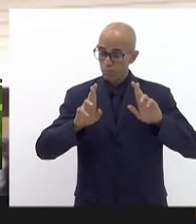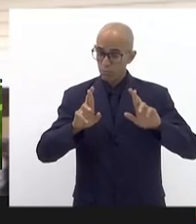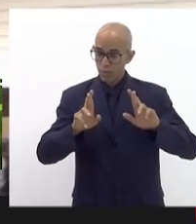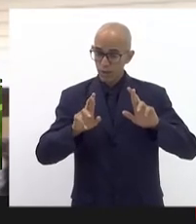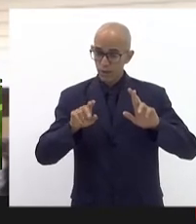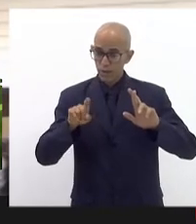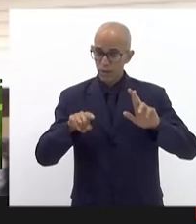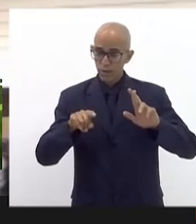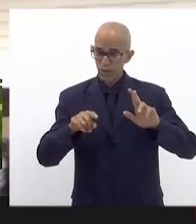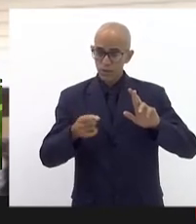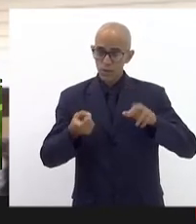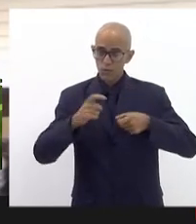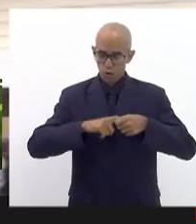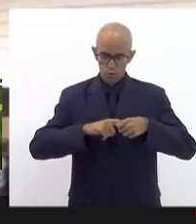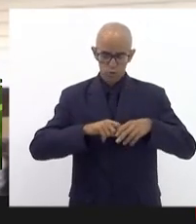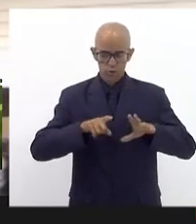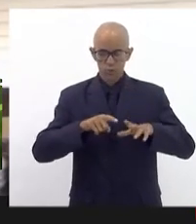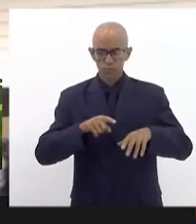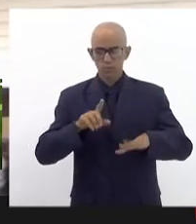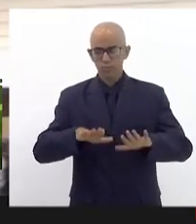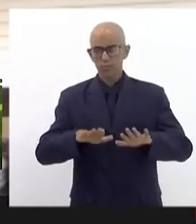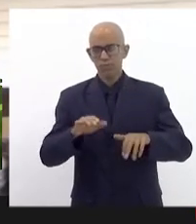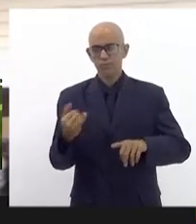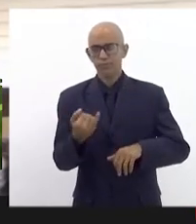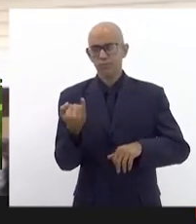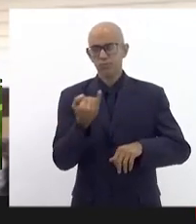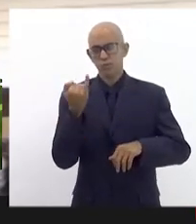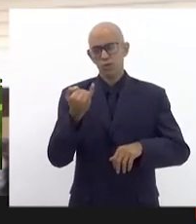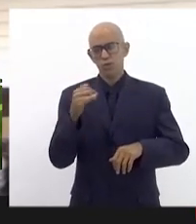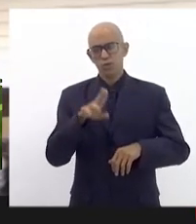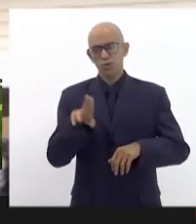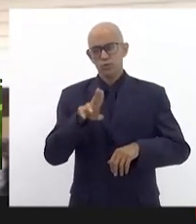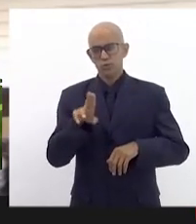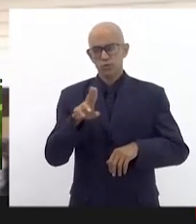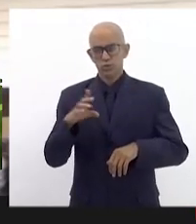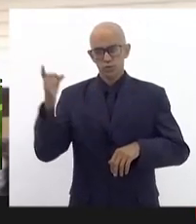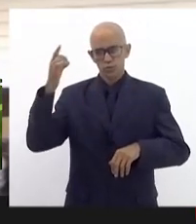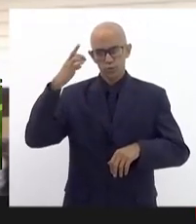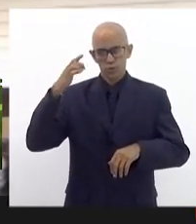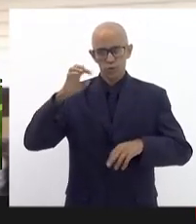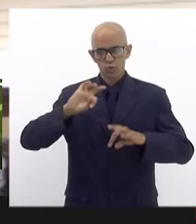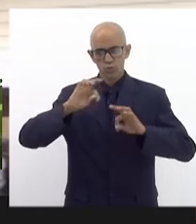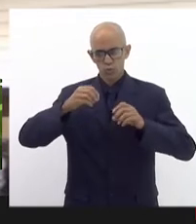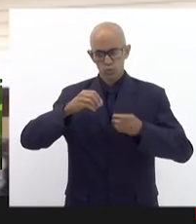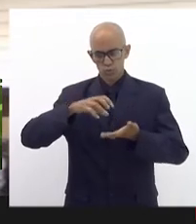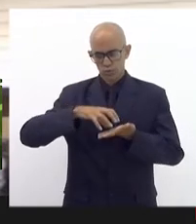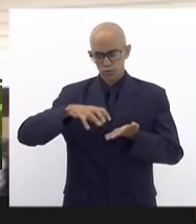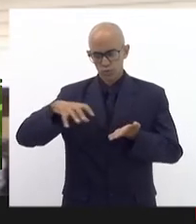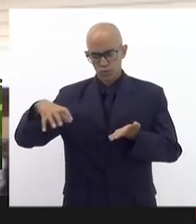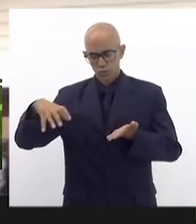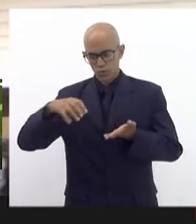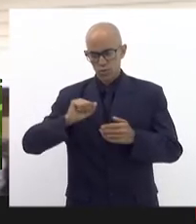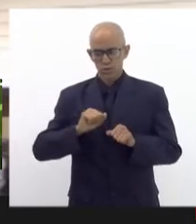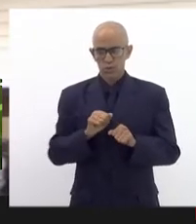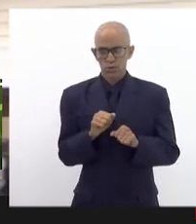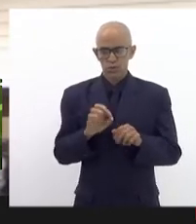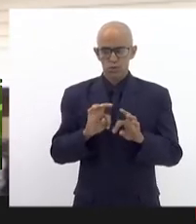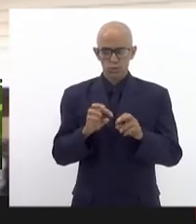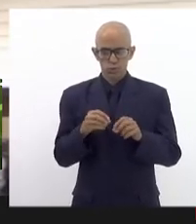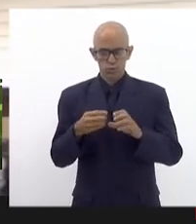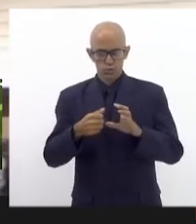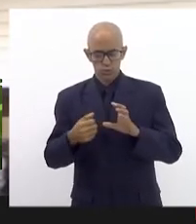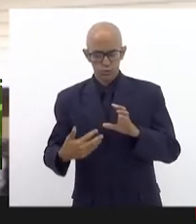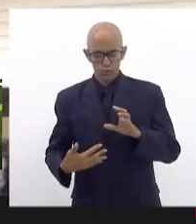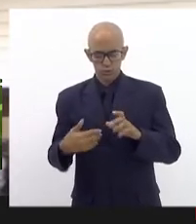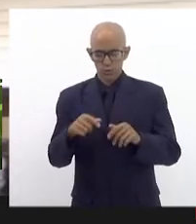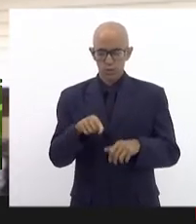gente utilize o talento em todas as áreas, né? E os outros aspectos que eu li, acho